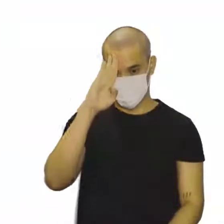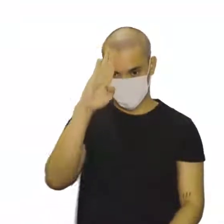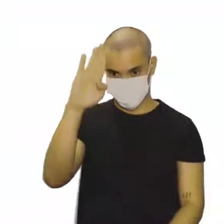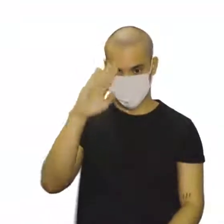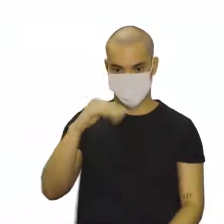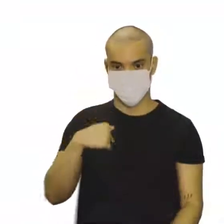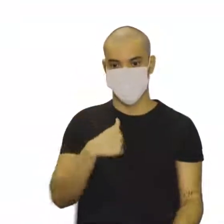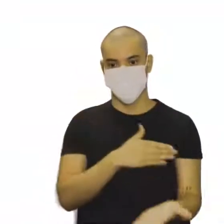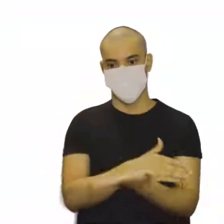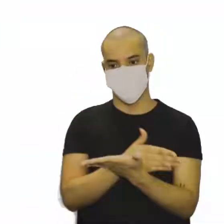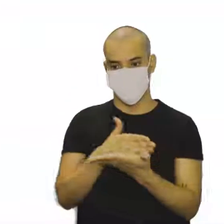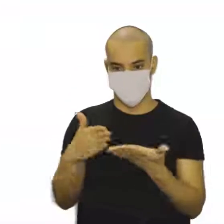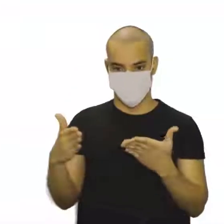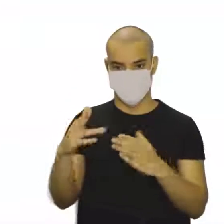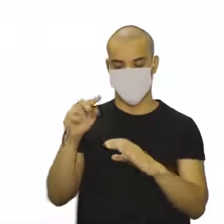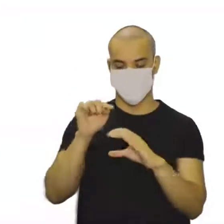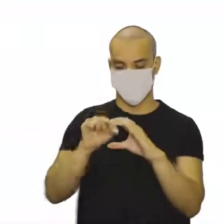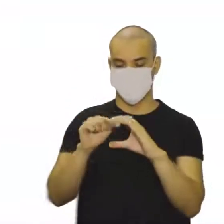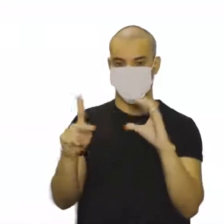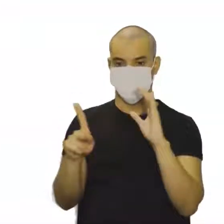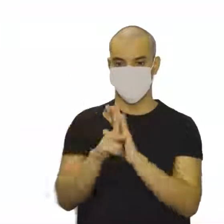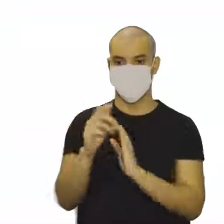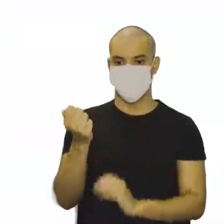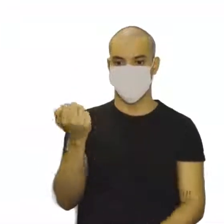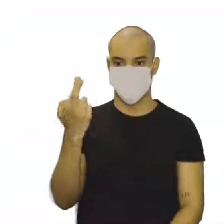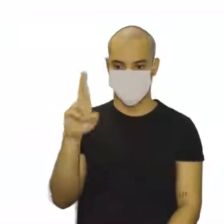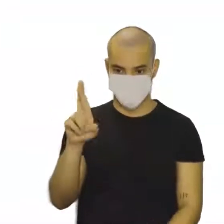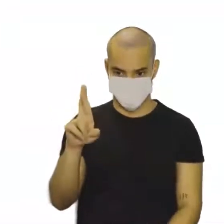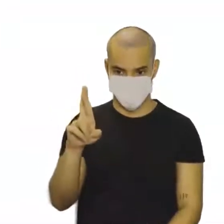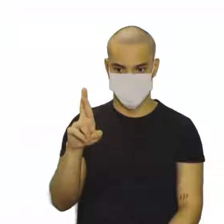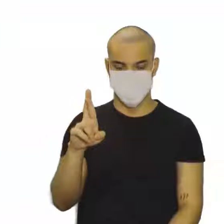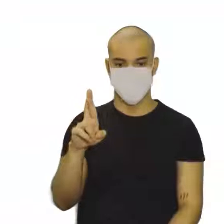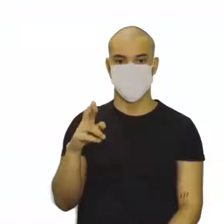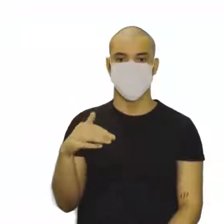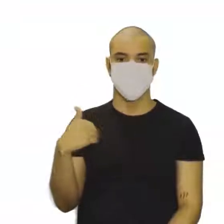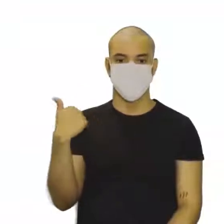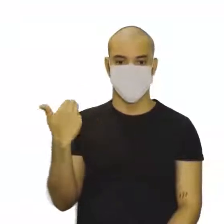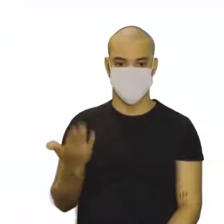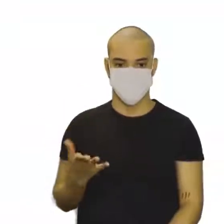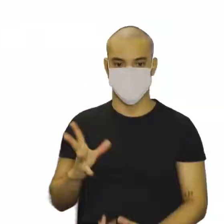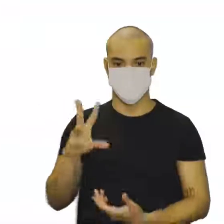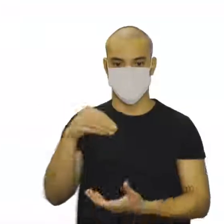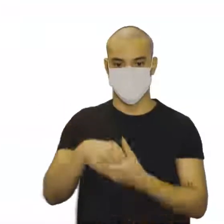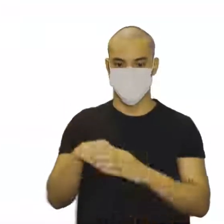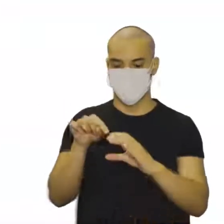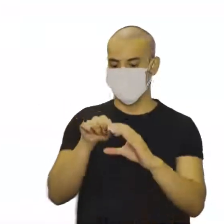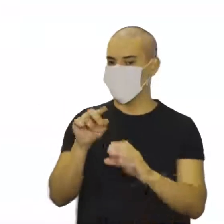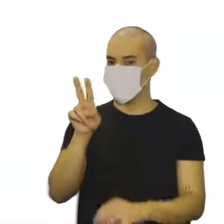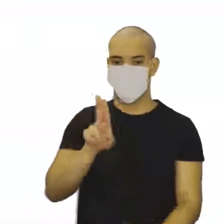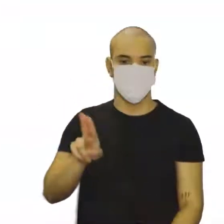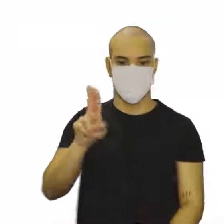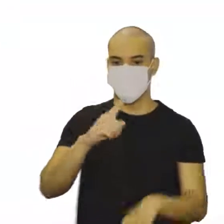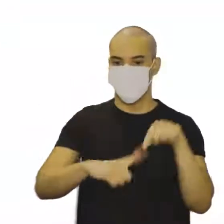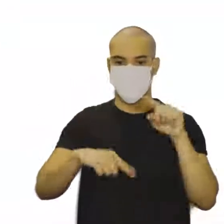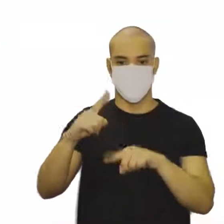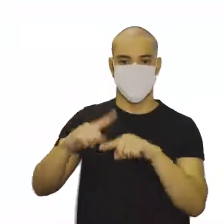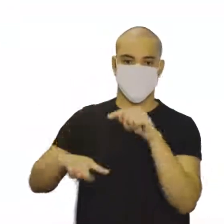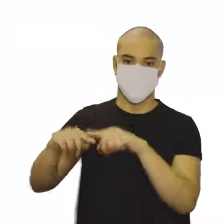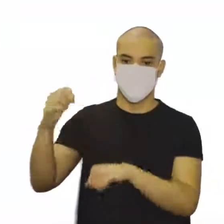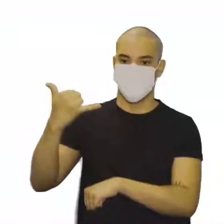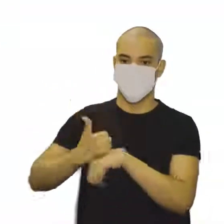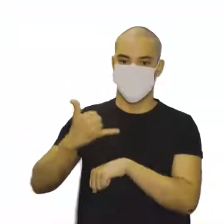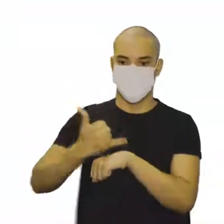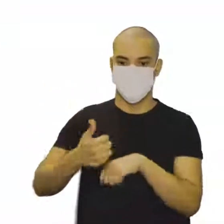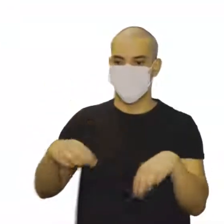vou começar aqui pelo núcleo de ar. Nos indutores de núcleo de ar, não usa-se material